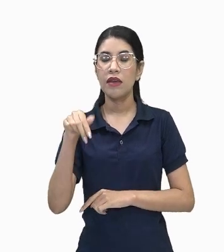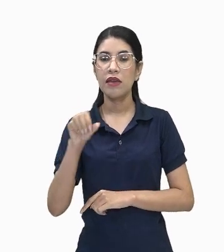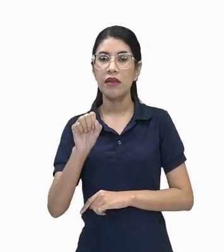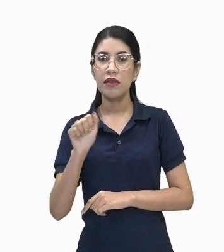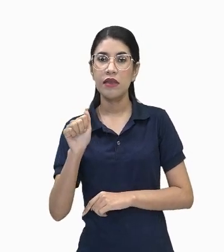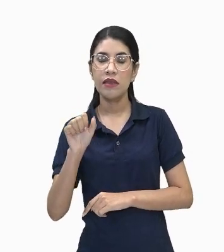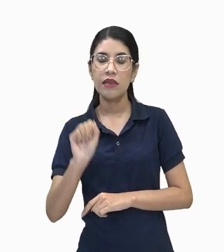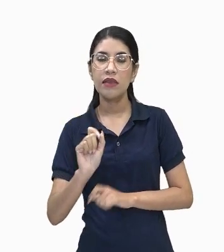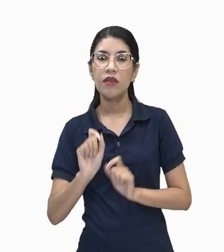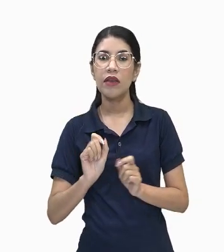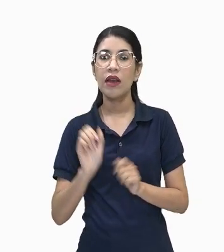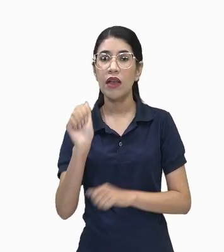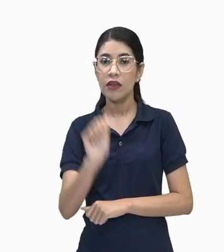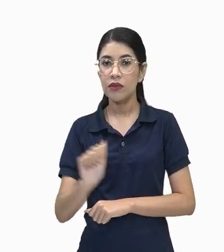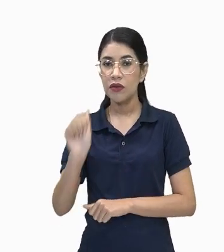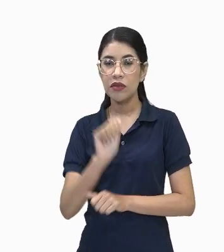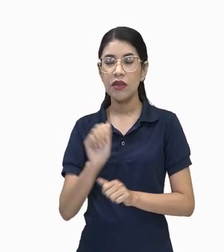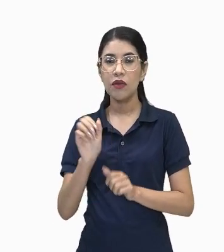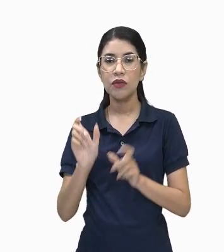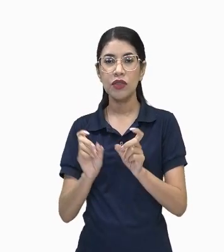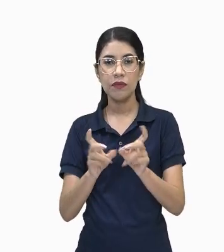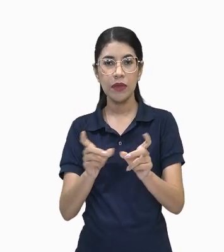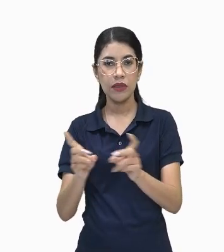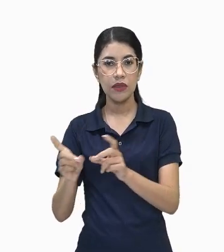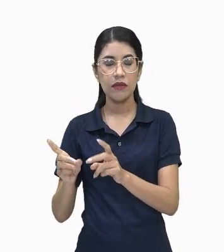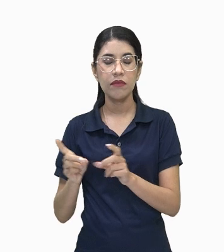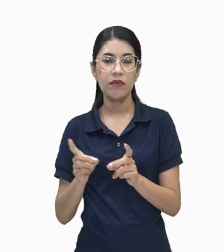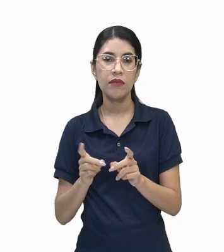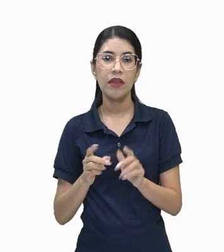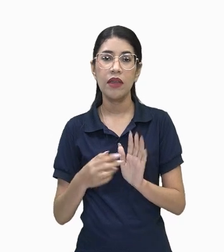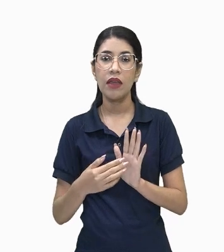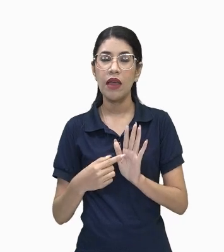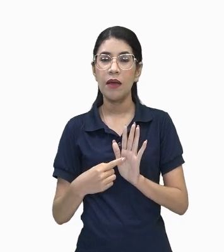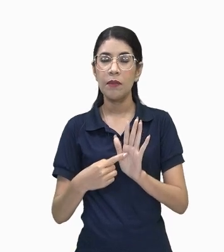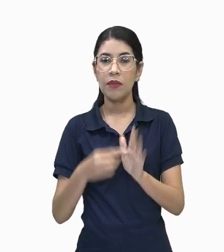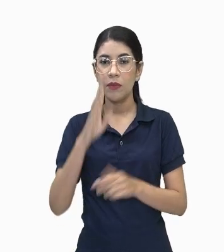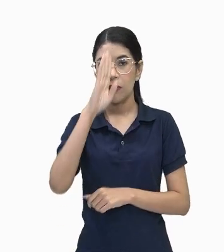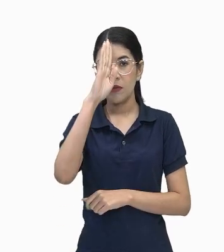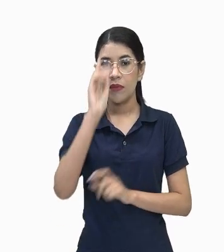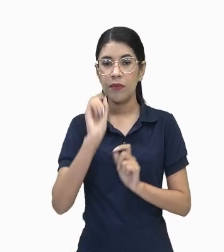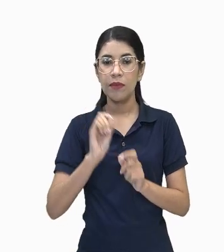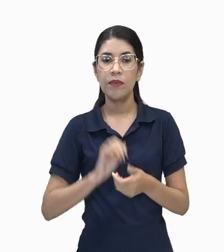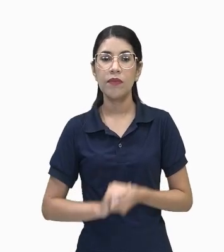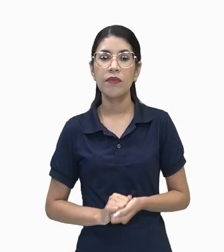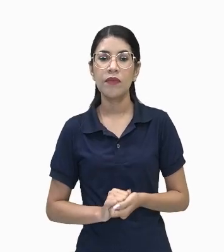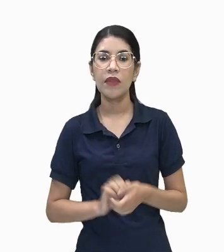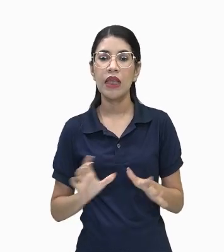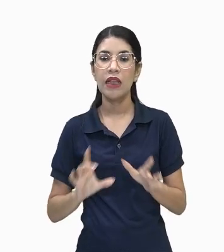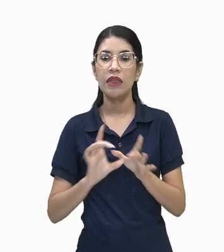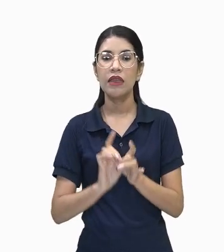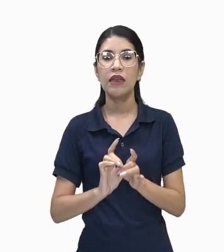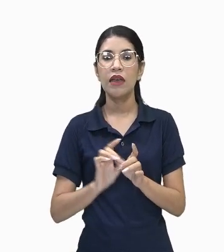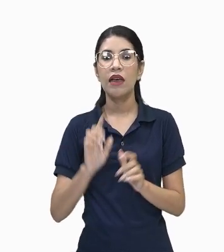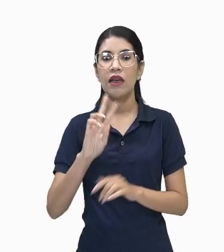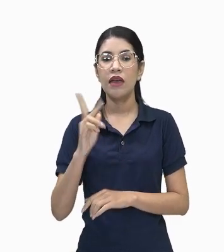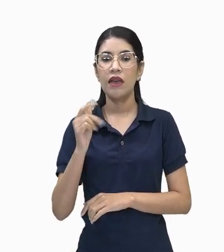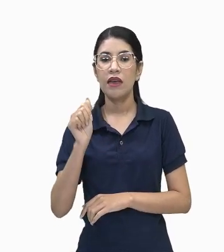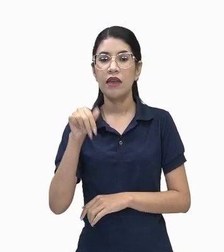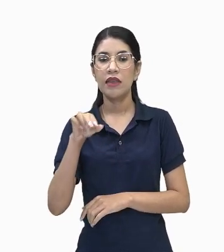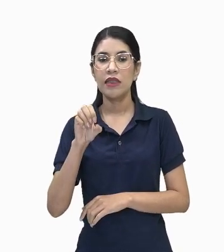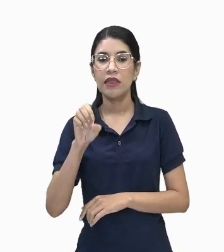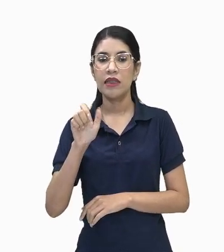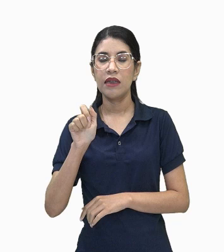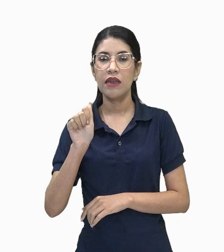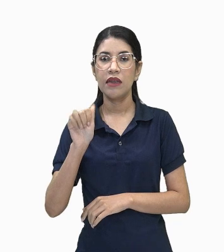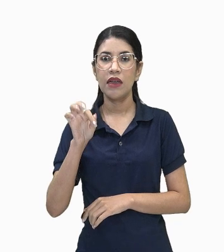associações de comerciantes, da qual a gente destaca ali as chamadas Liga Hanseática, que era